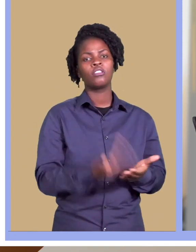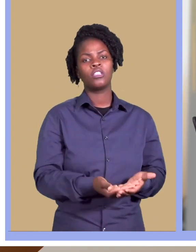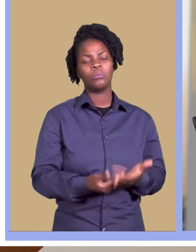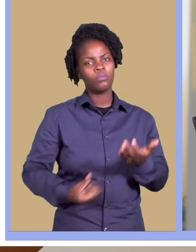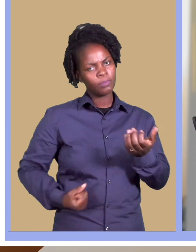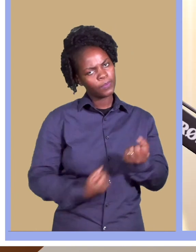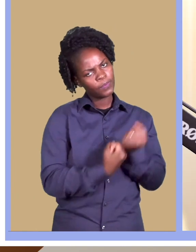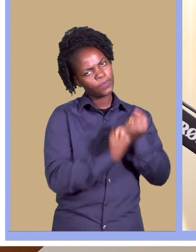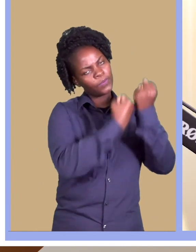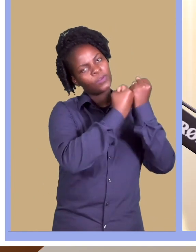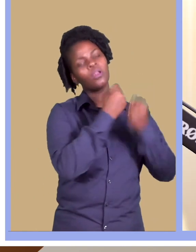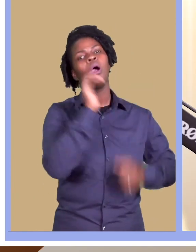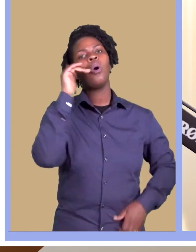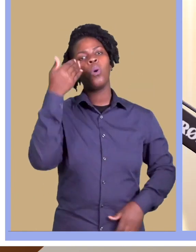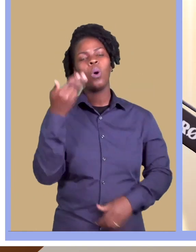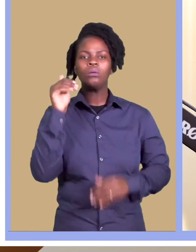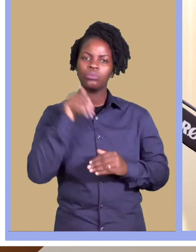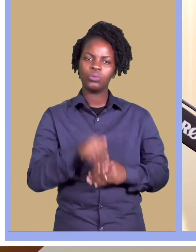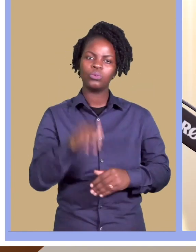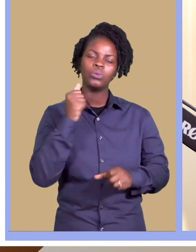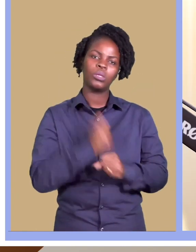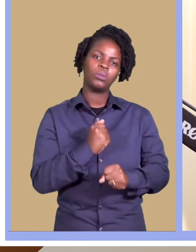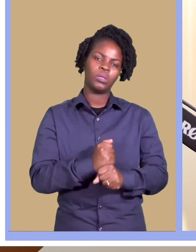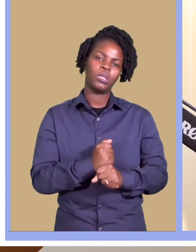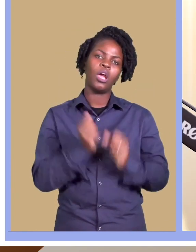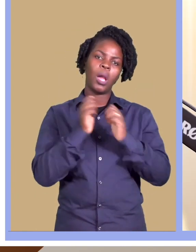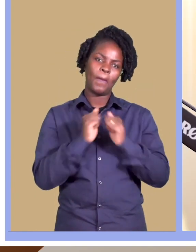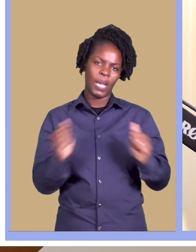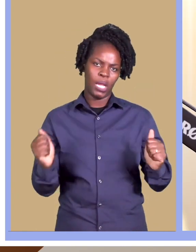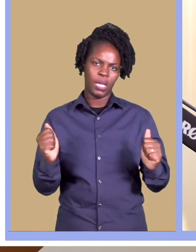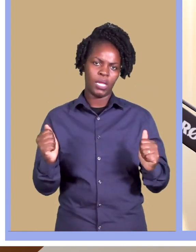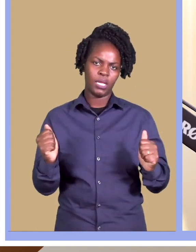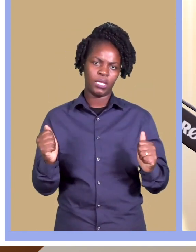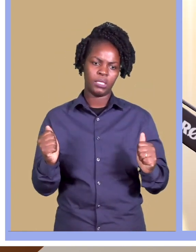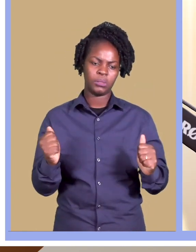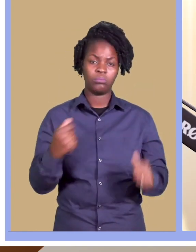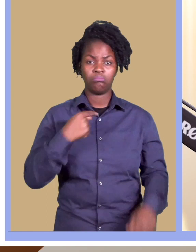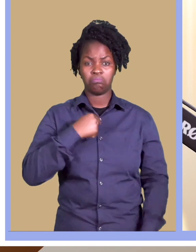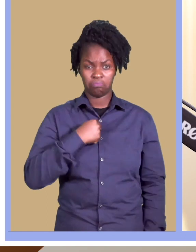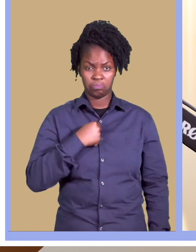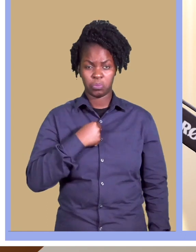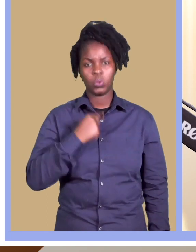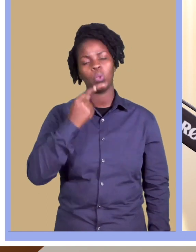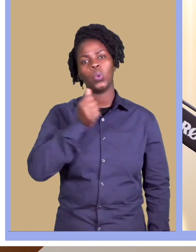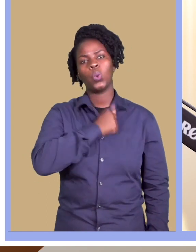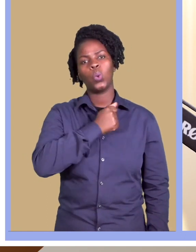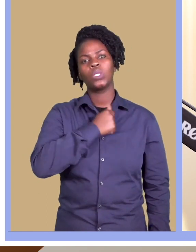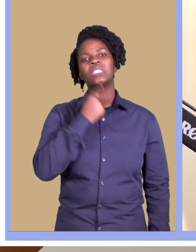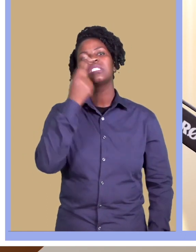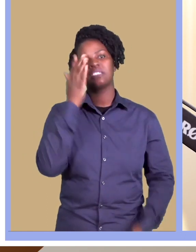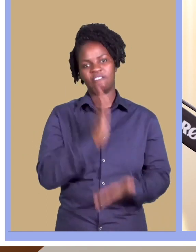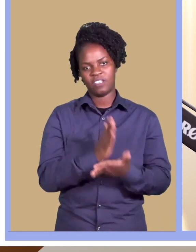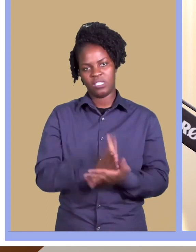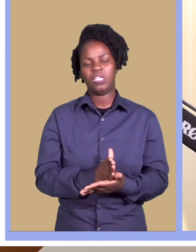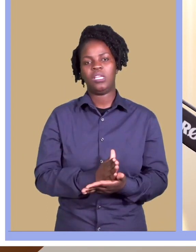enquanto eles estiverem. Mas eu, Bata, sou realista, eu acredito que o Bata também é,